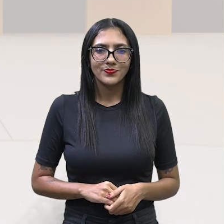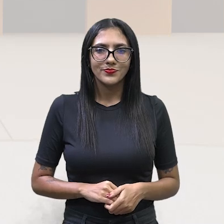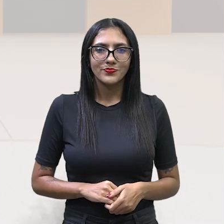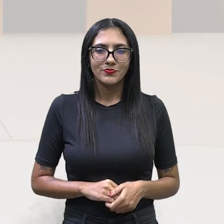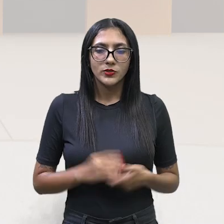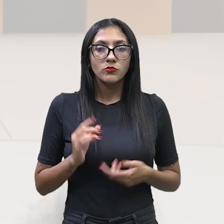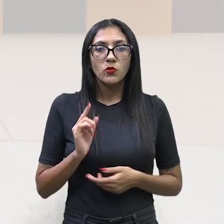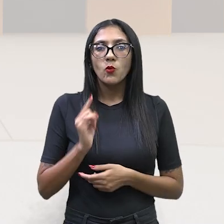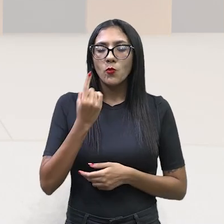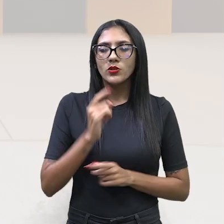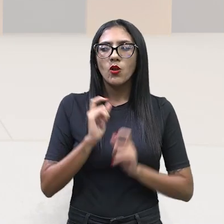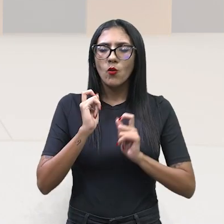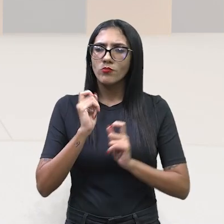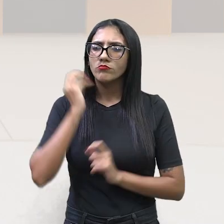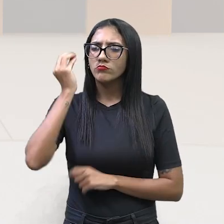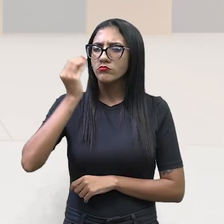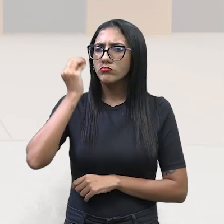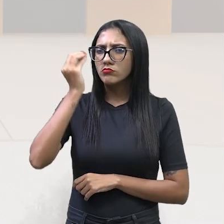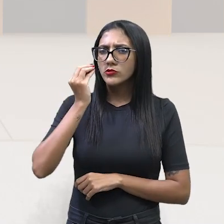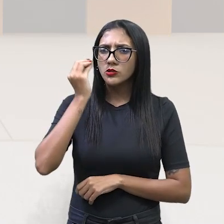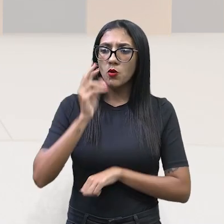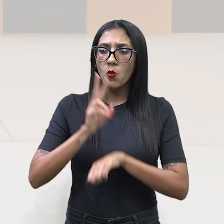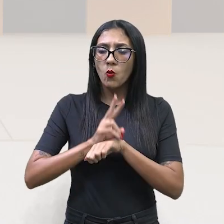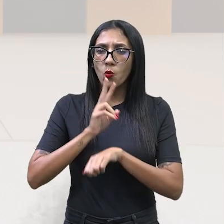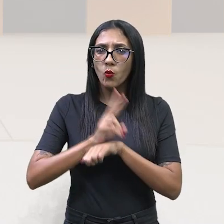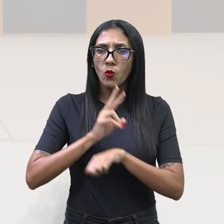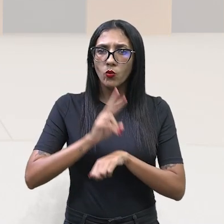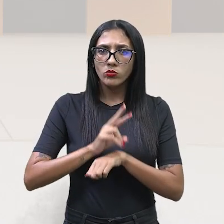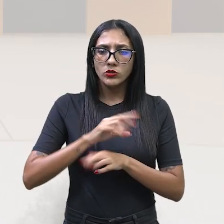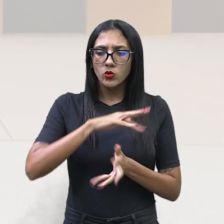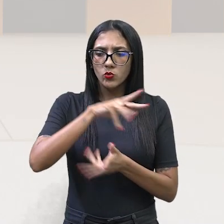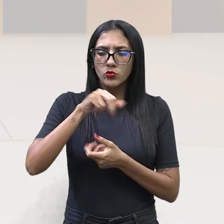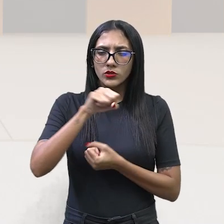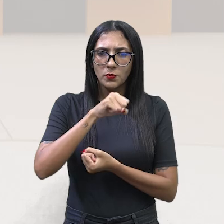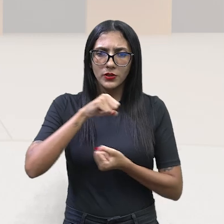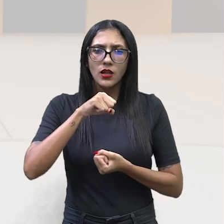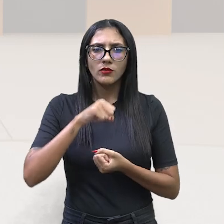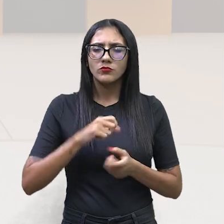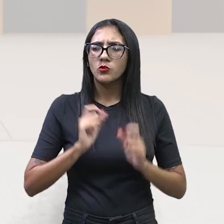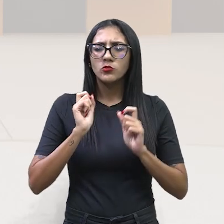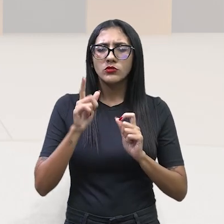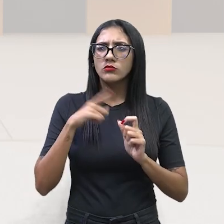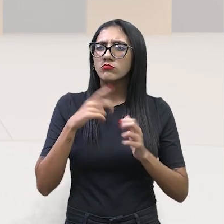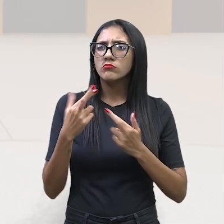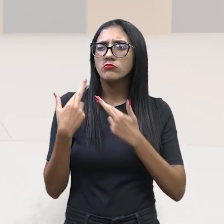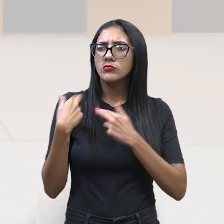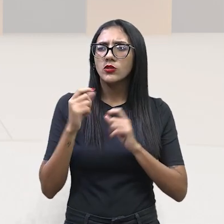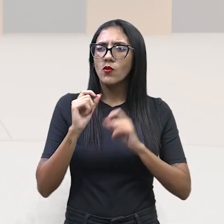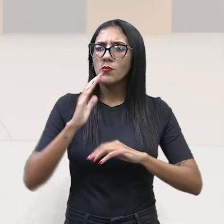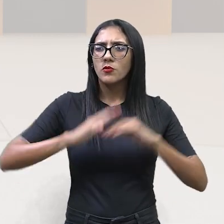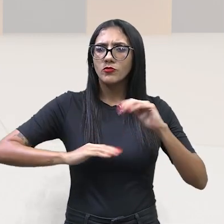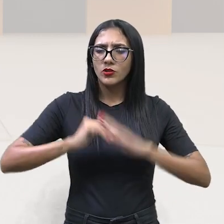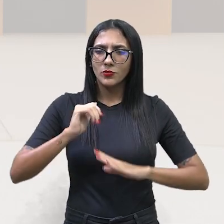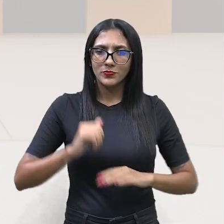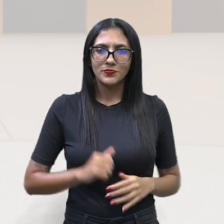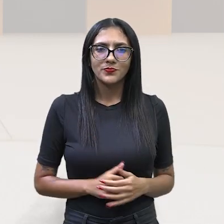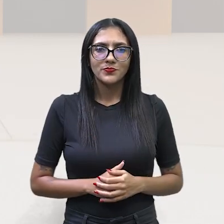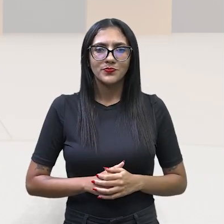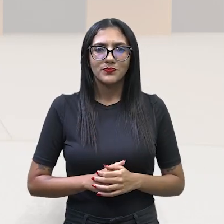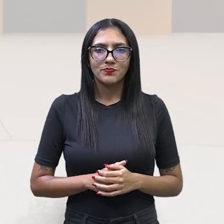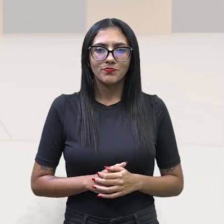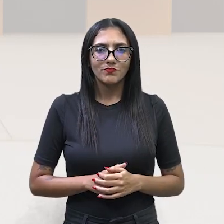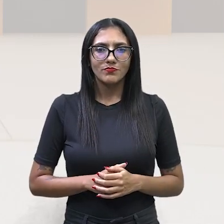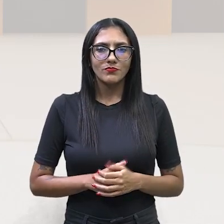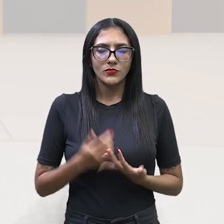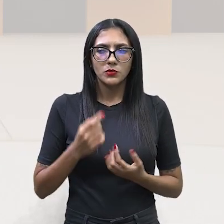é o especialista em sustentabilidade. O que é que faz um especialista em sustentabilidade? Olha só. Com a crescente